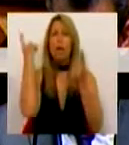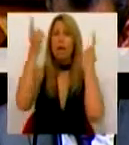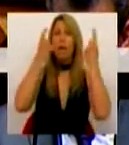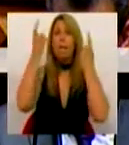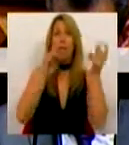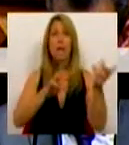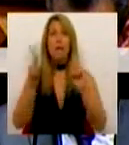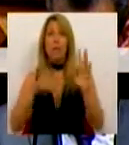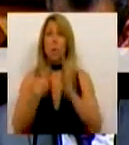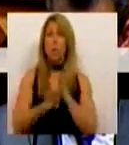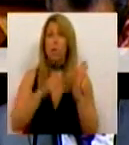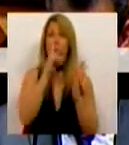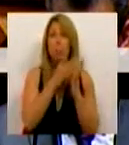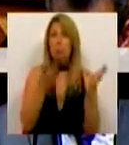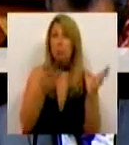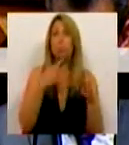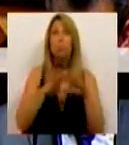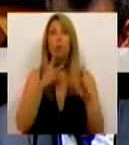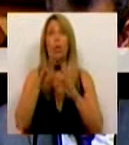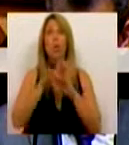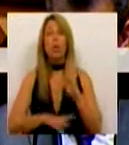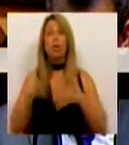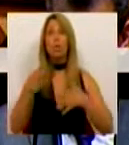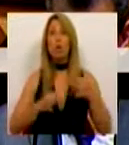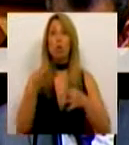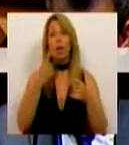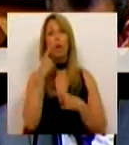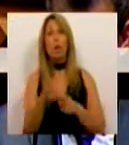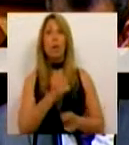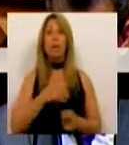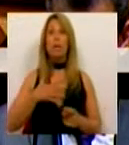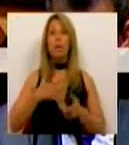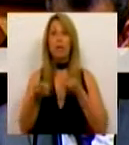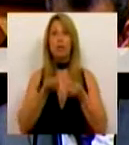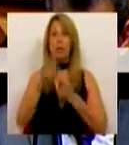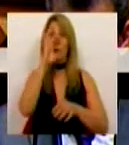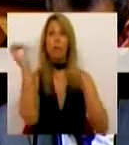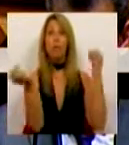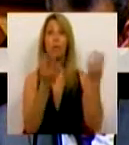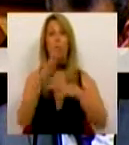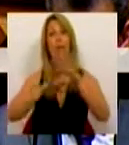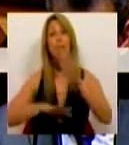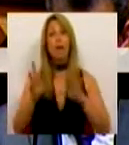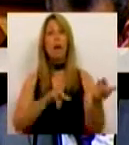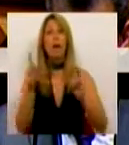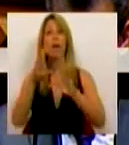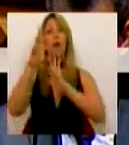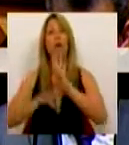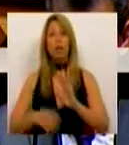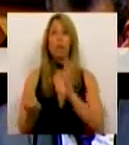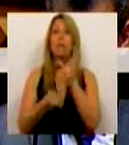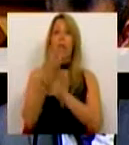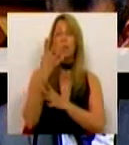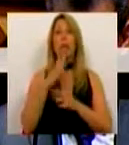diplomas que estabelecem o regime jurídico de reconhecimento das entidades de gestão florestal e que altera o regime de criação, funcionamento